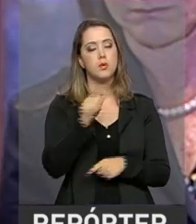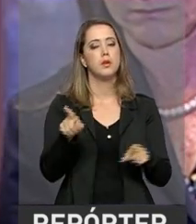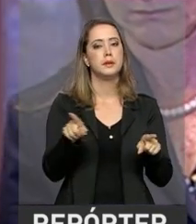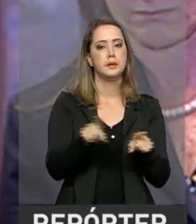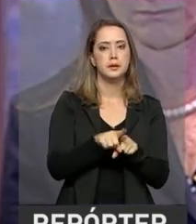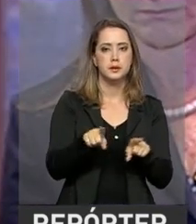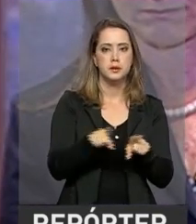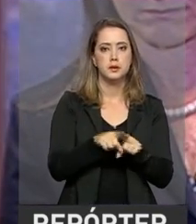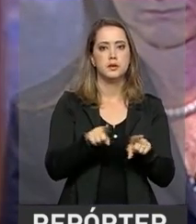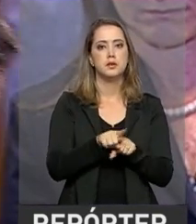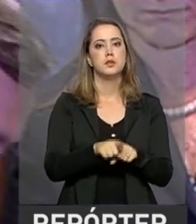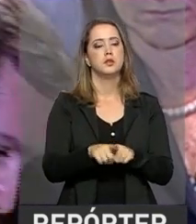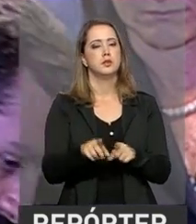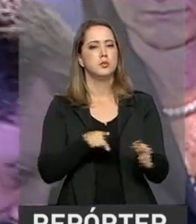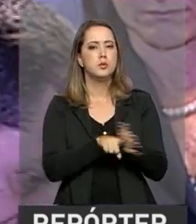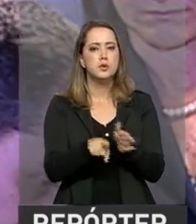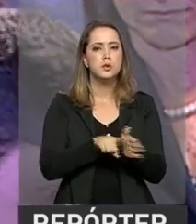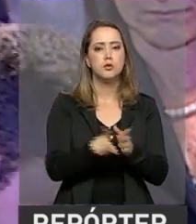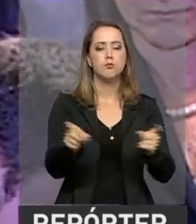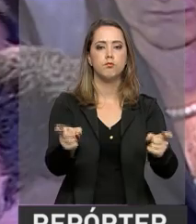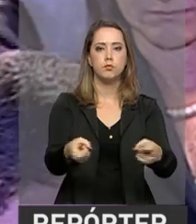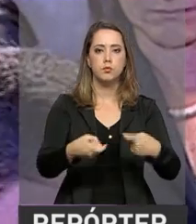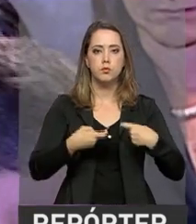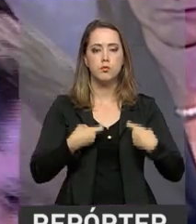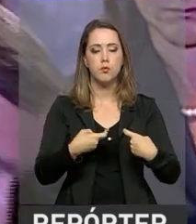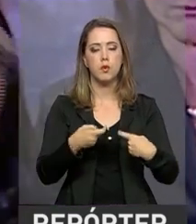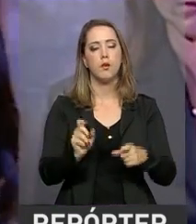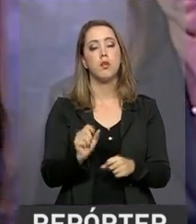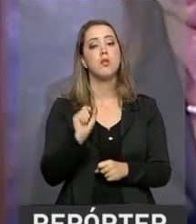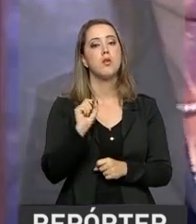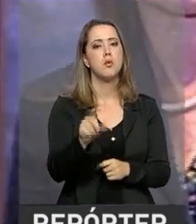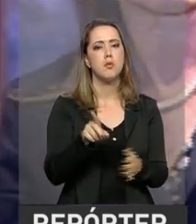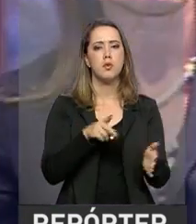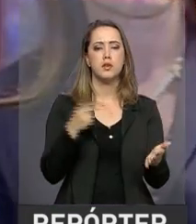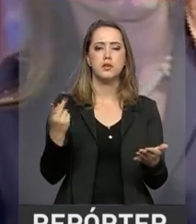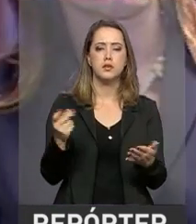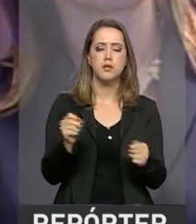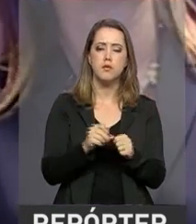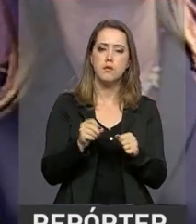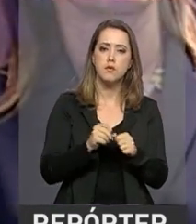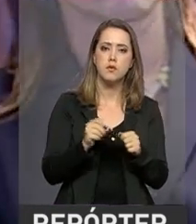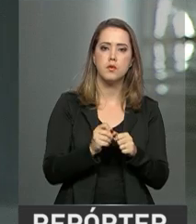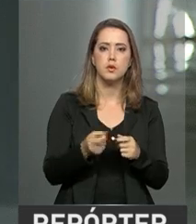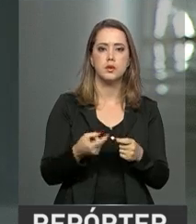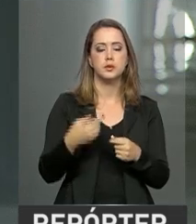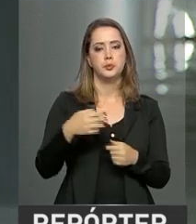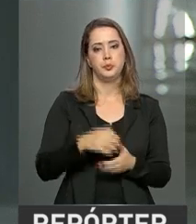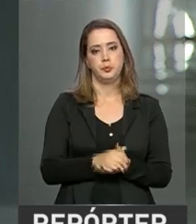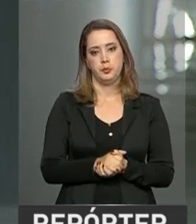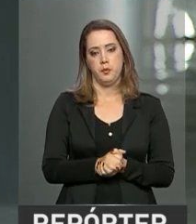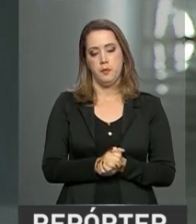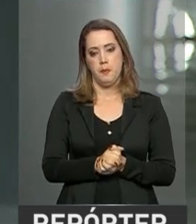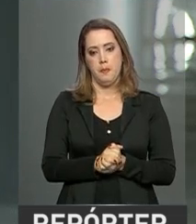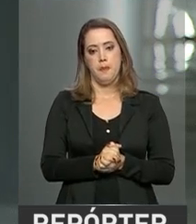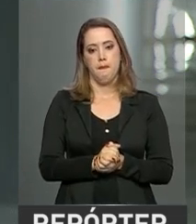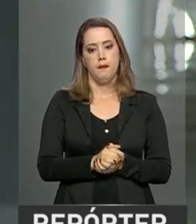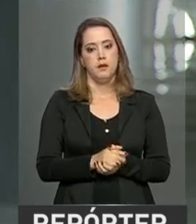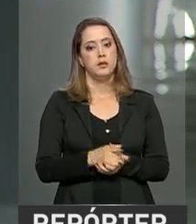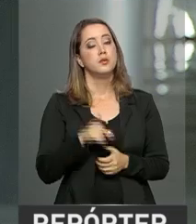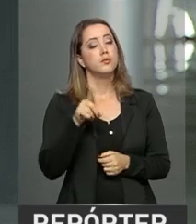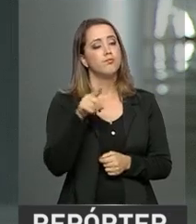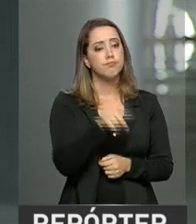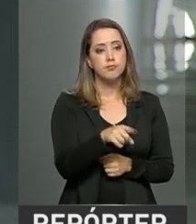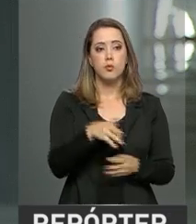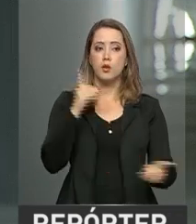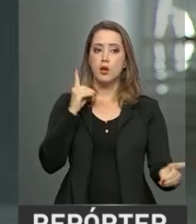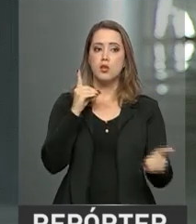investigam estupros, para realizar na parte também repressiva um grande mutirão. Daniela, este